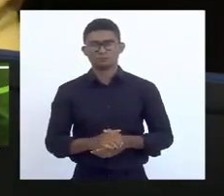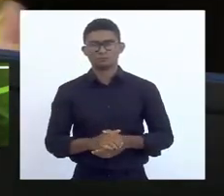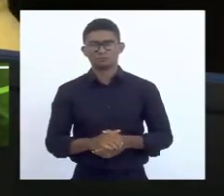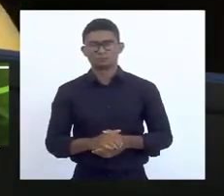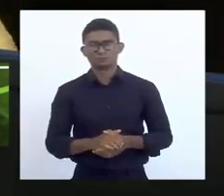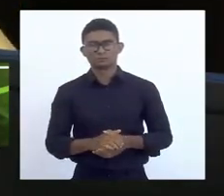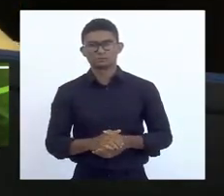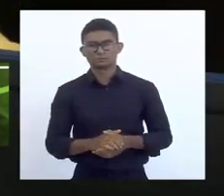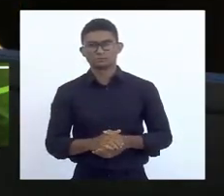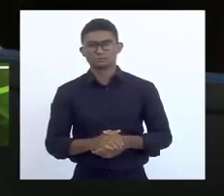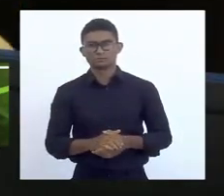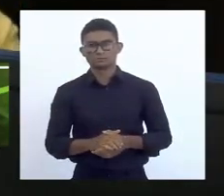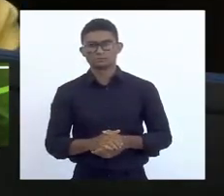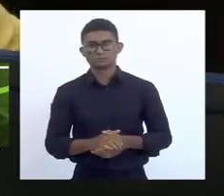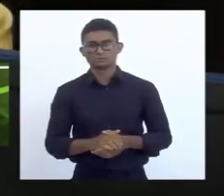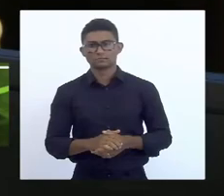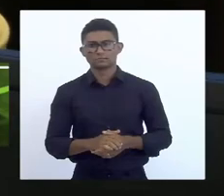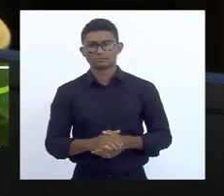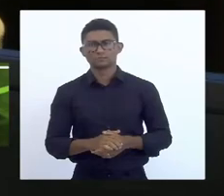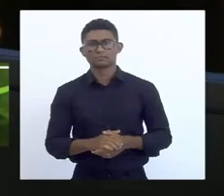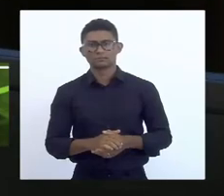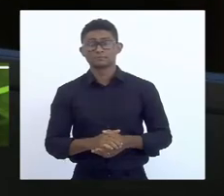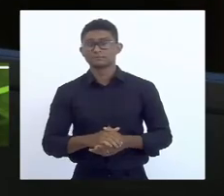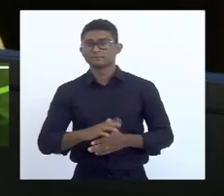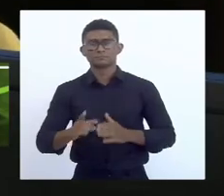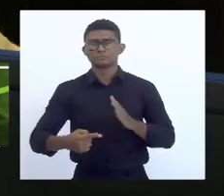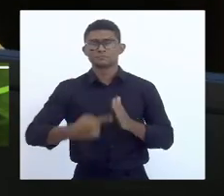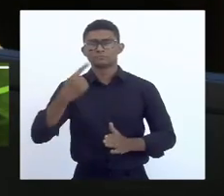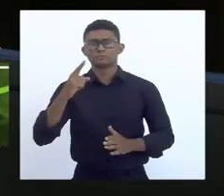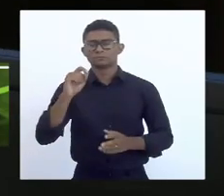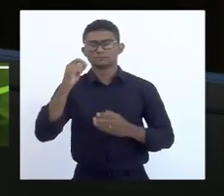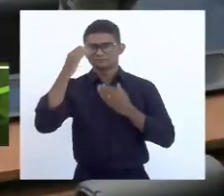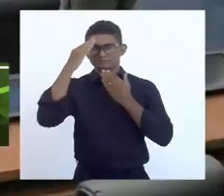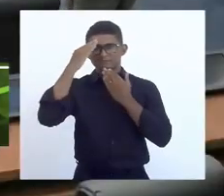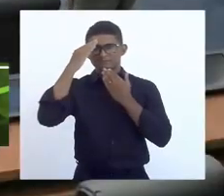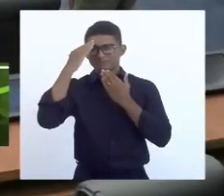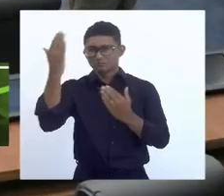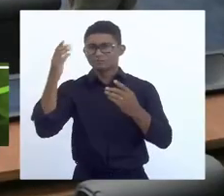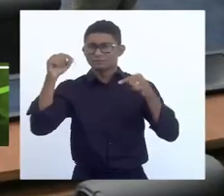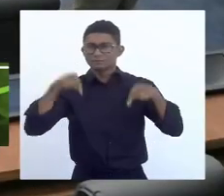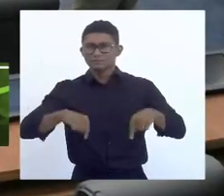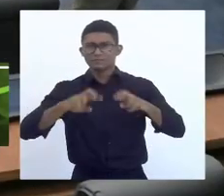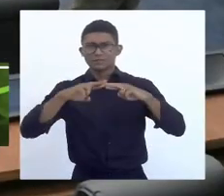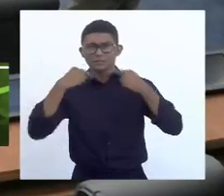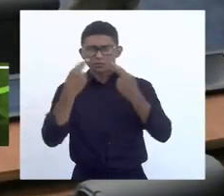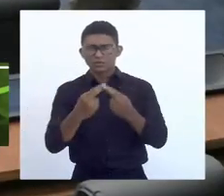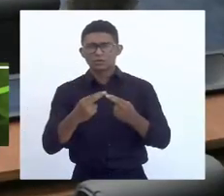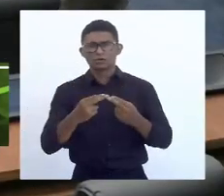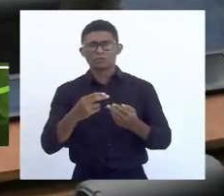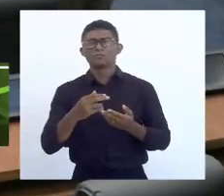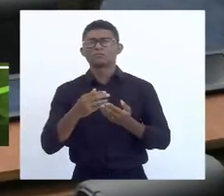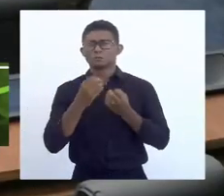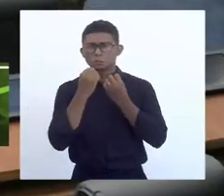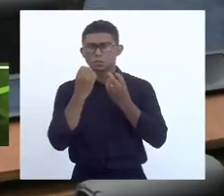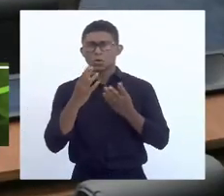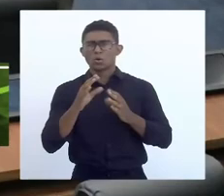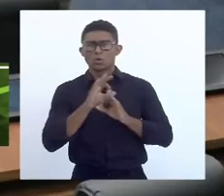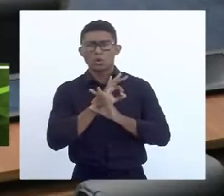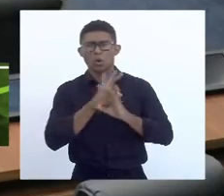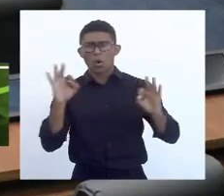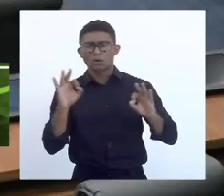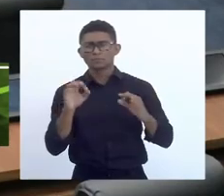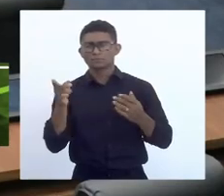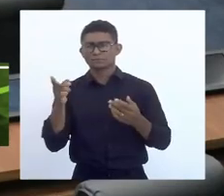Bom, em primeiro lugar, saudar essa iniciativa aqui em nome da deputada enfermeira